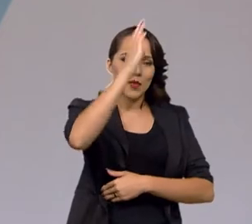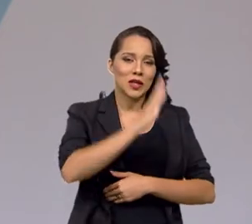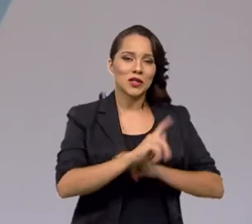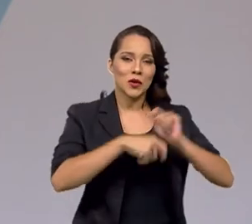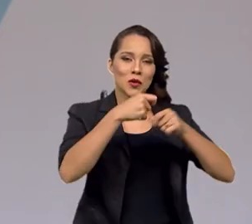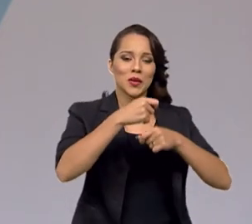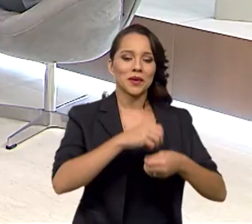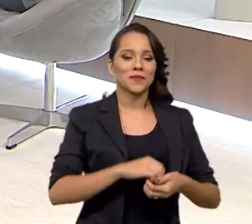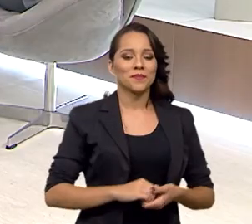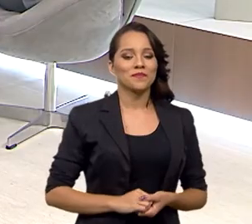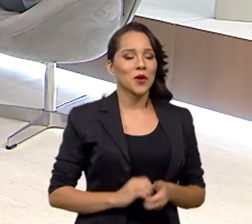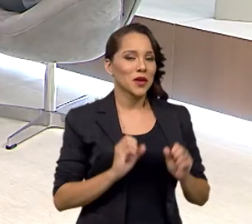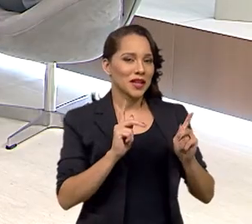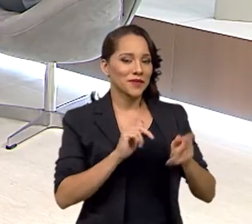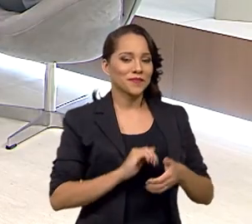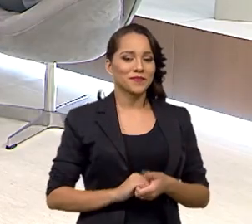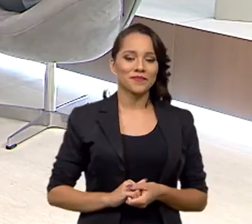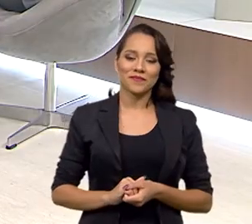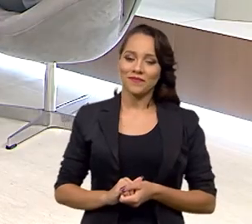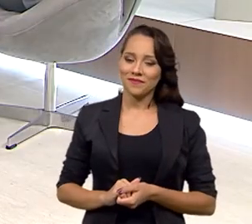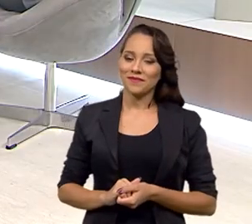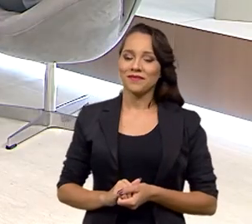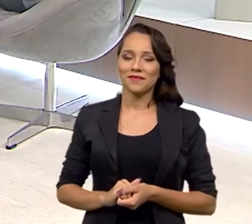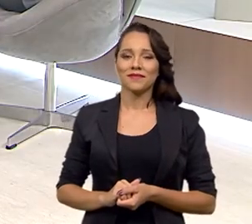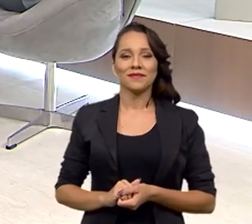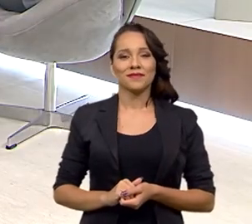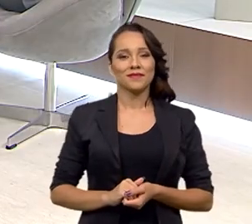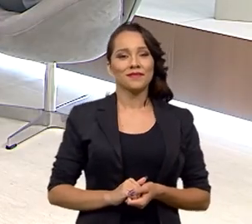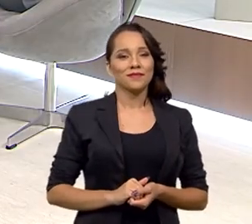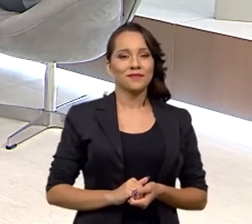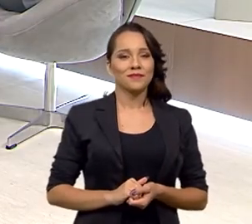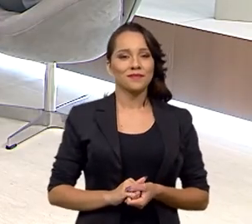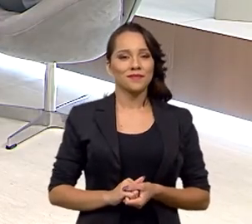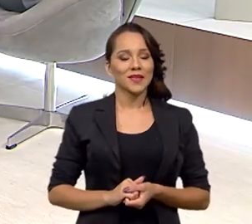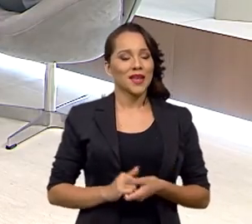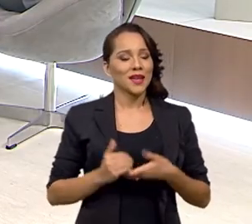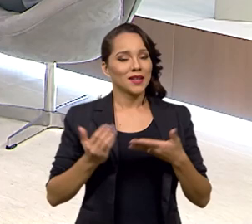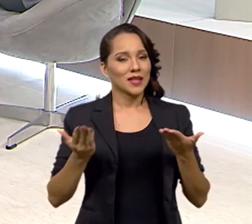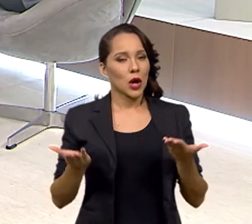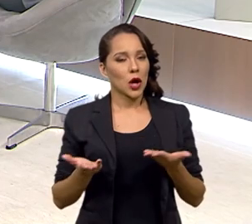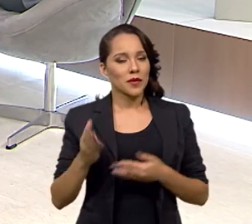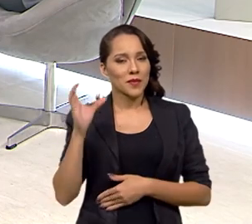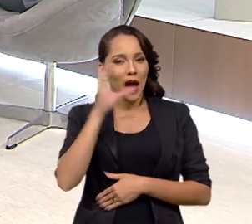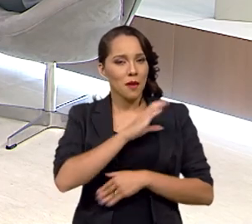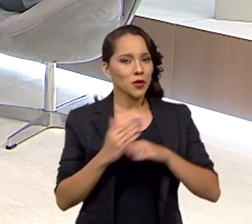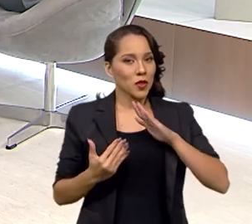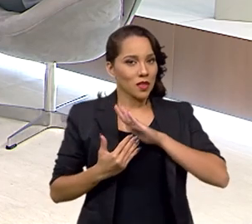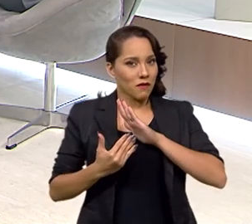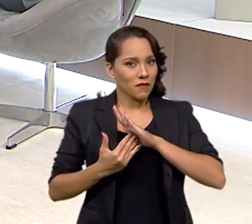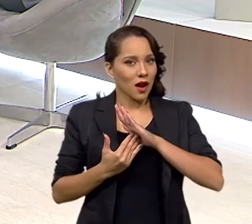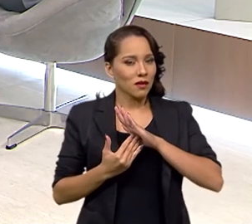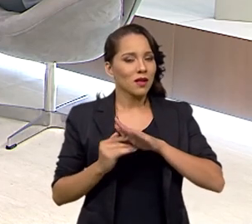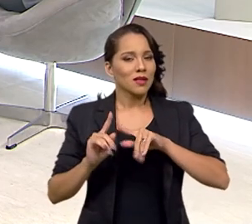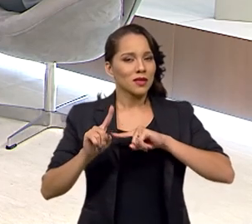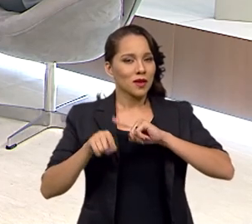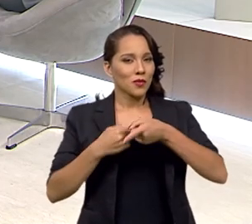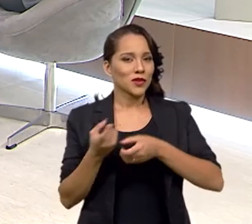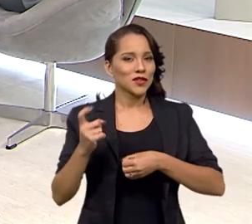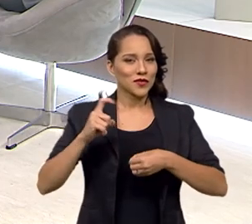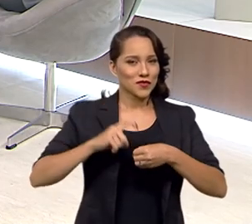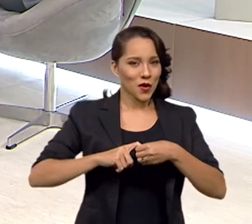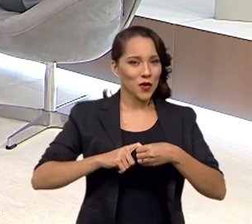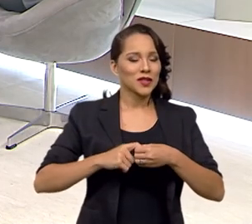na economia brasileira tá bom e vamos para um rápido intervalo e daqui a pouco